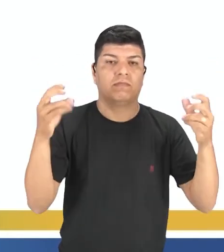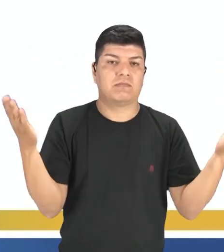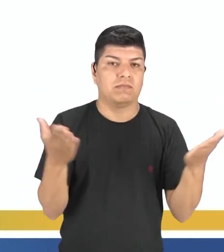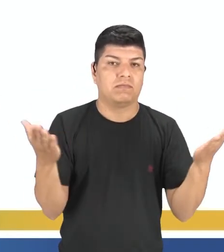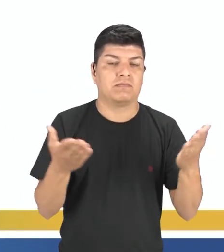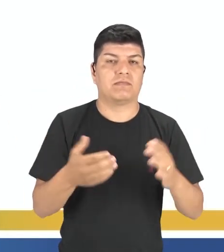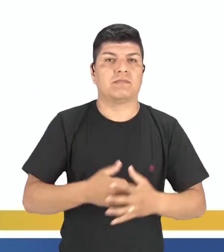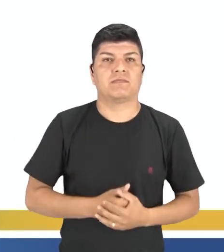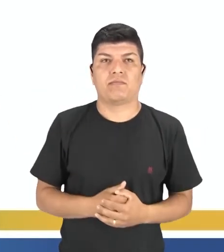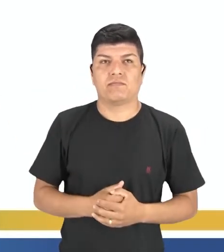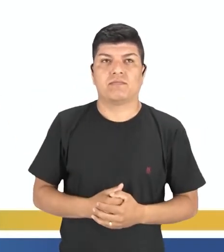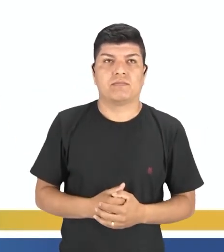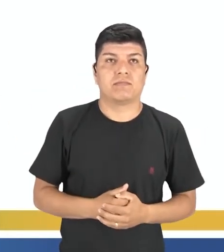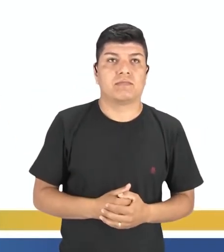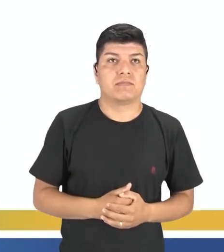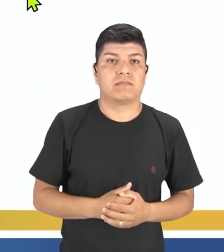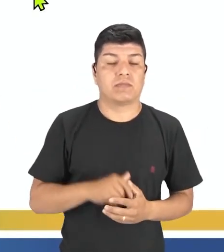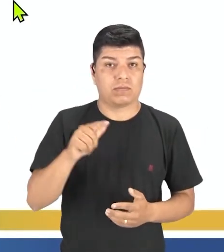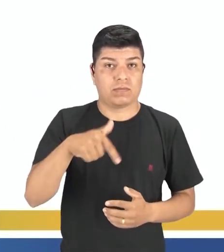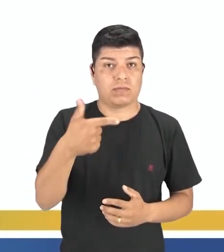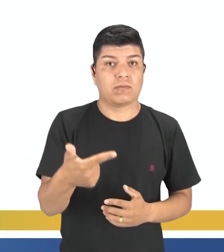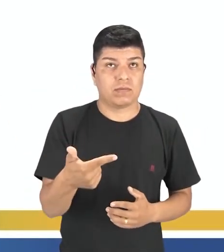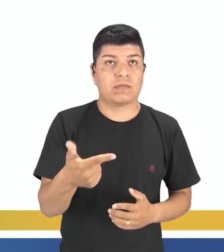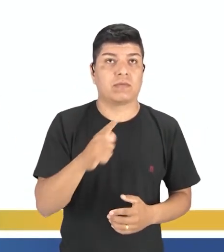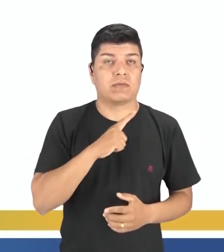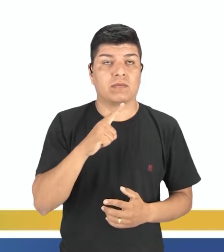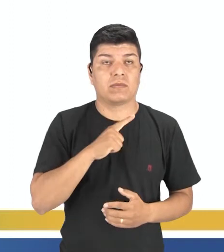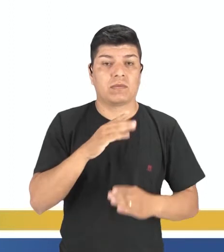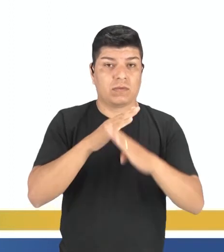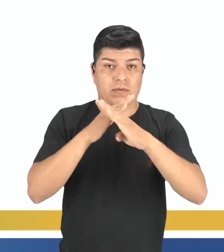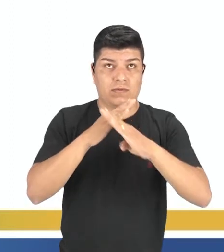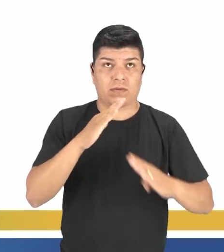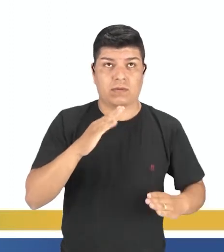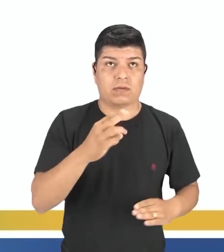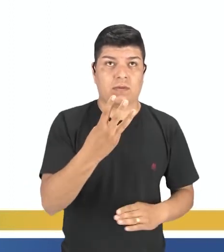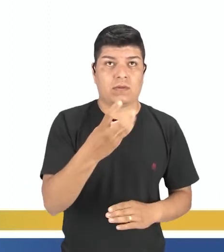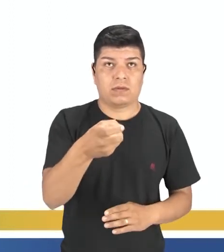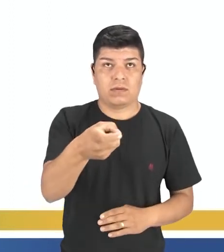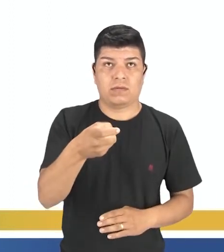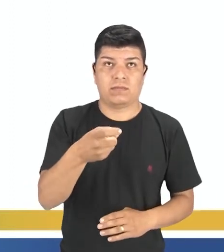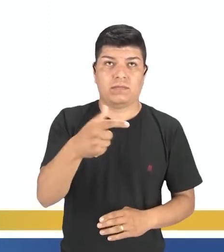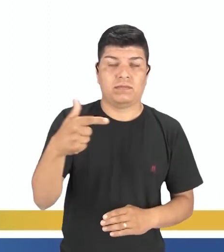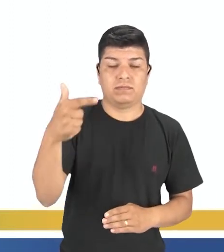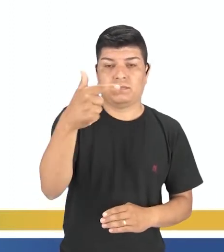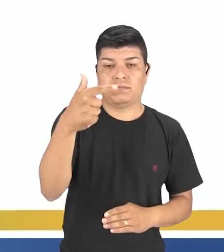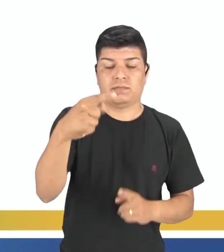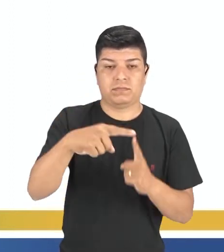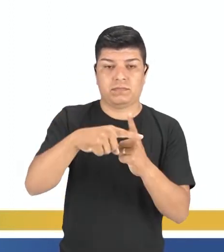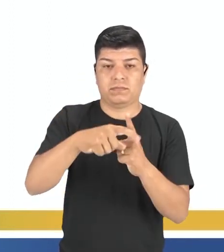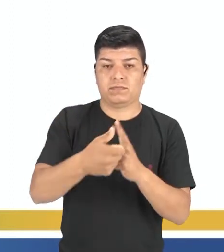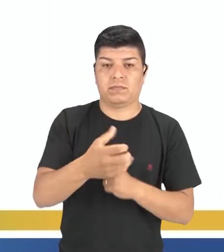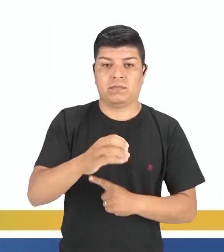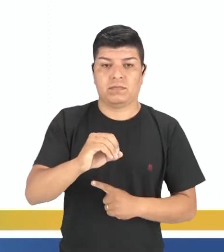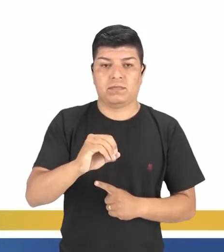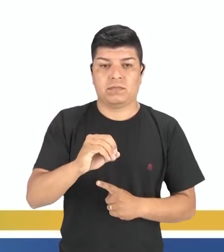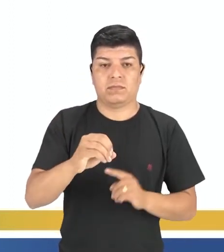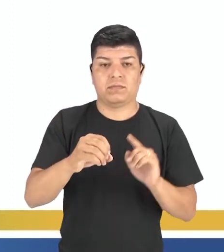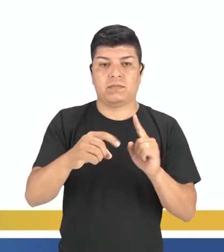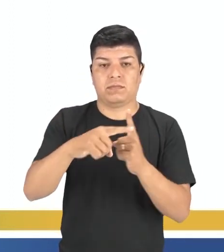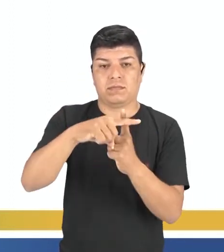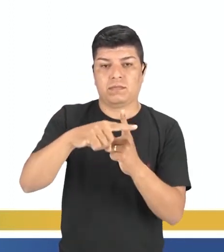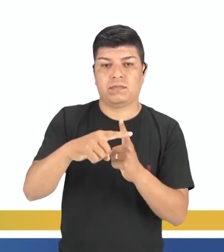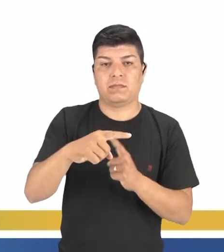hoje. A próxima situação, temos a inequação 3x² mais 10x mais